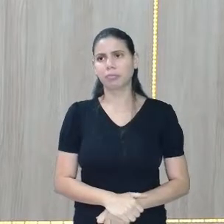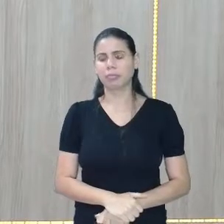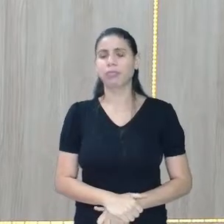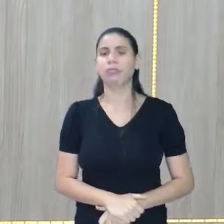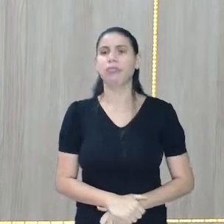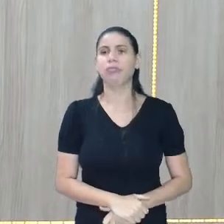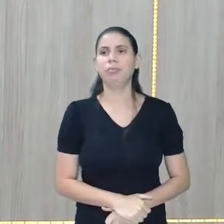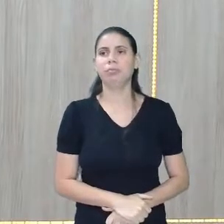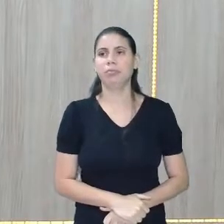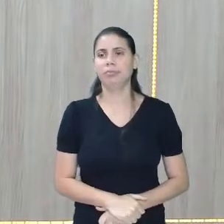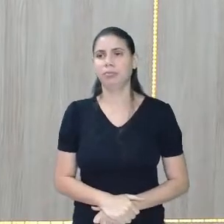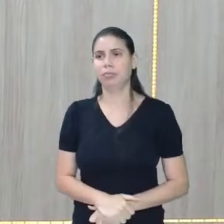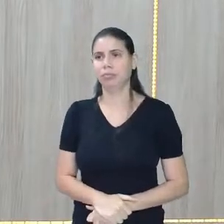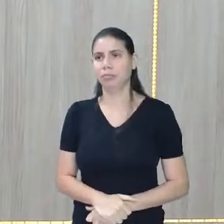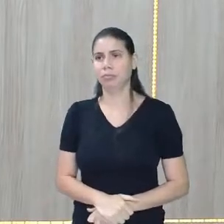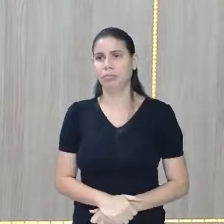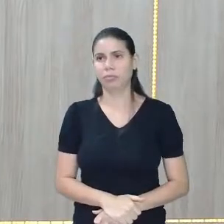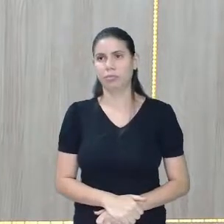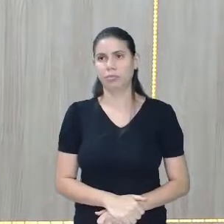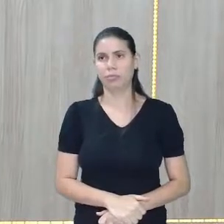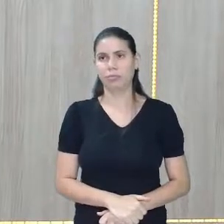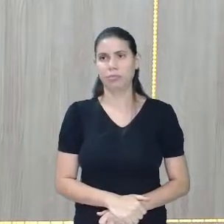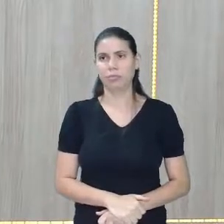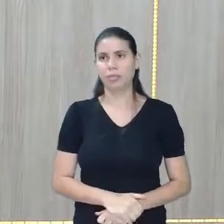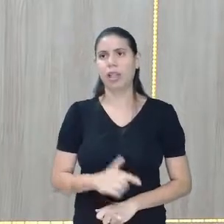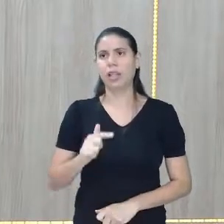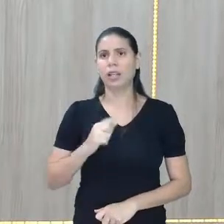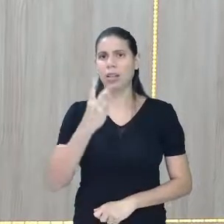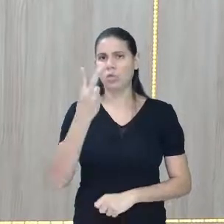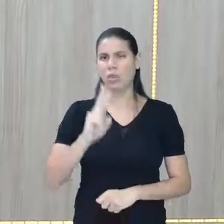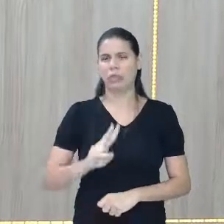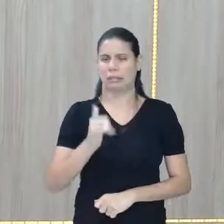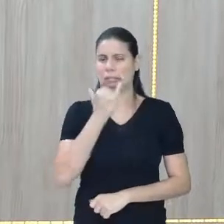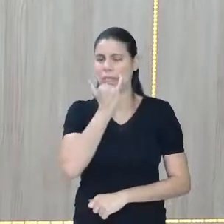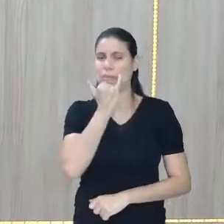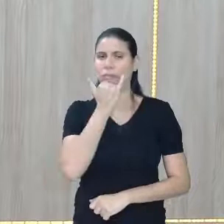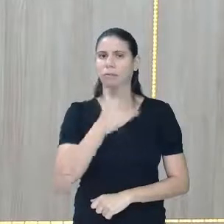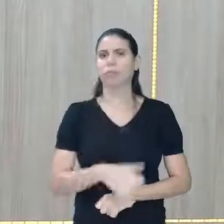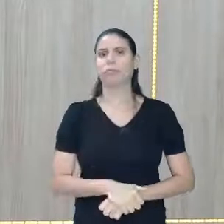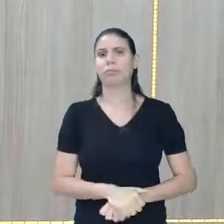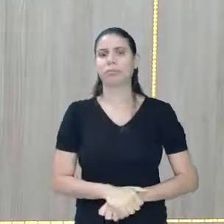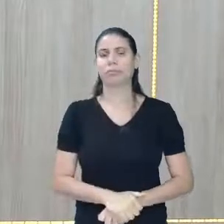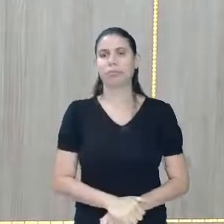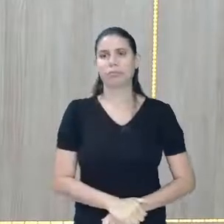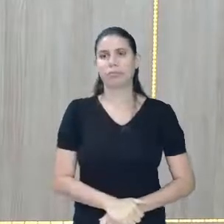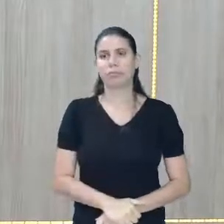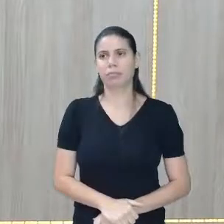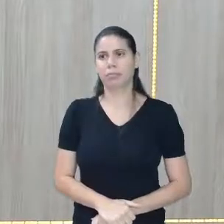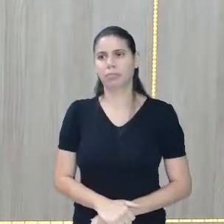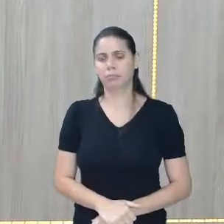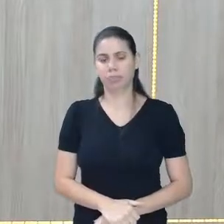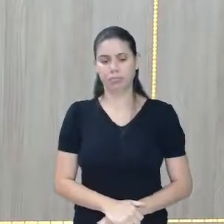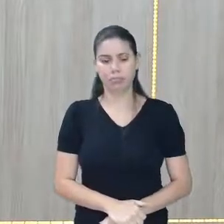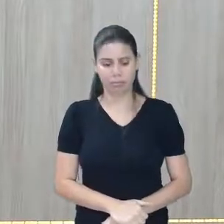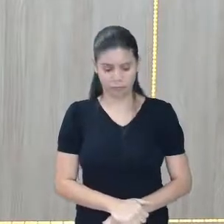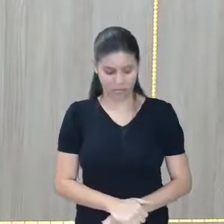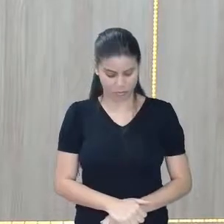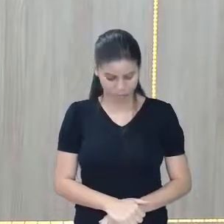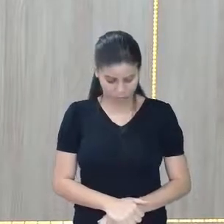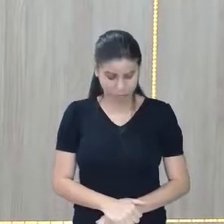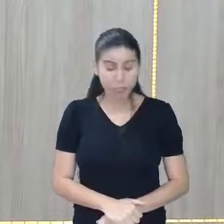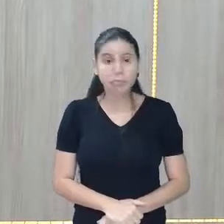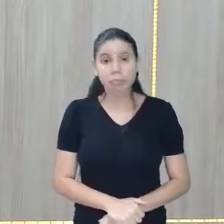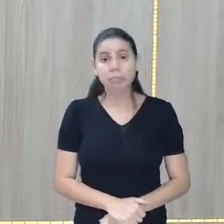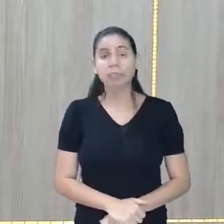prevent, practice, eu repeti o prevent aqui 2 vezes, perdão. Recommend, resist, suggest,